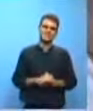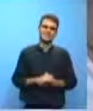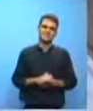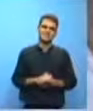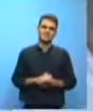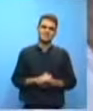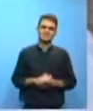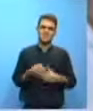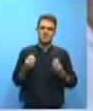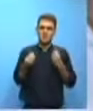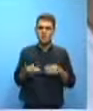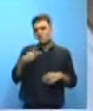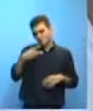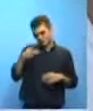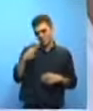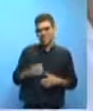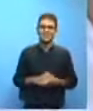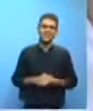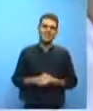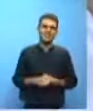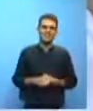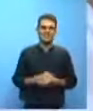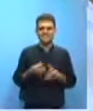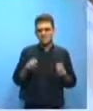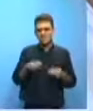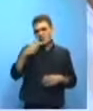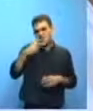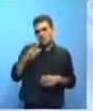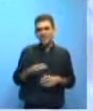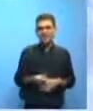Onde se viu se falar isso? Meu filho, isso é uma blasfêmia.